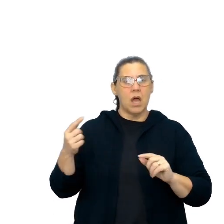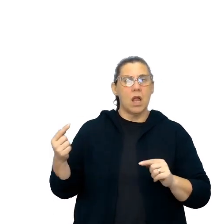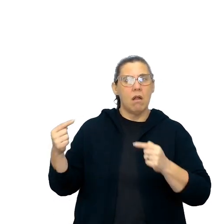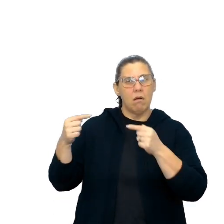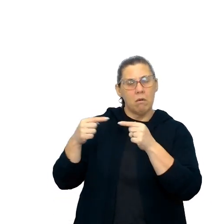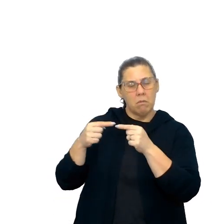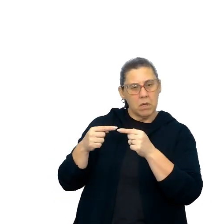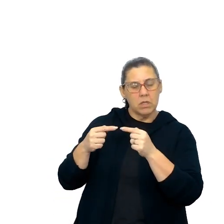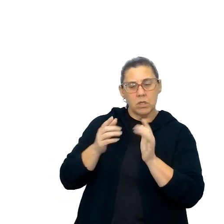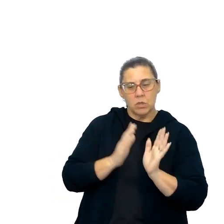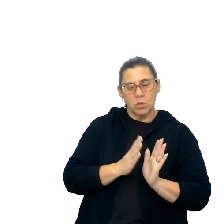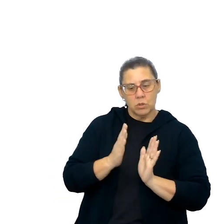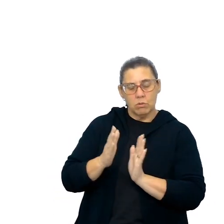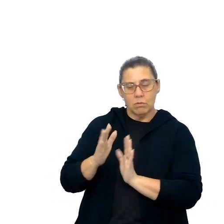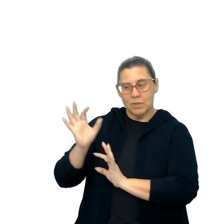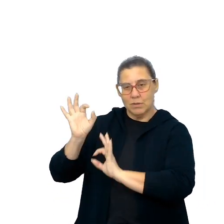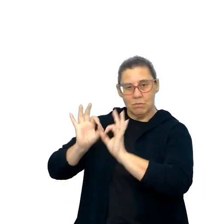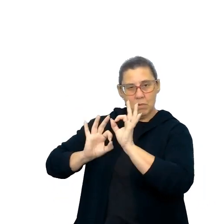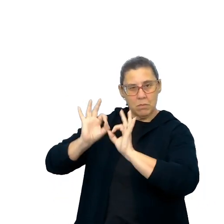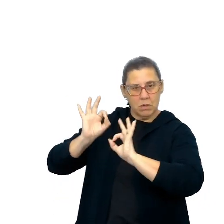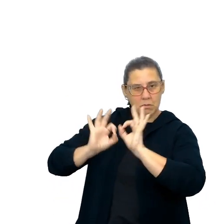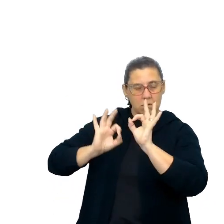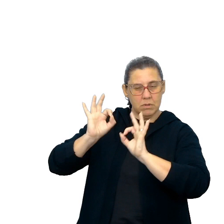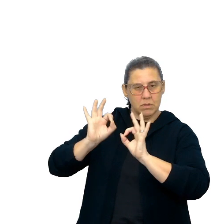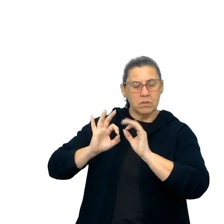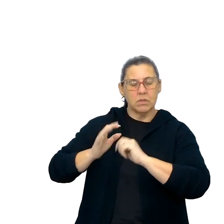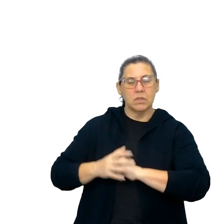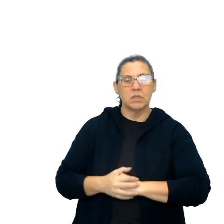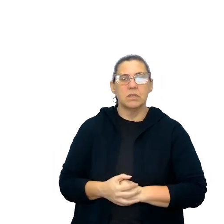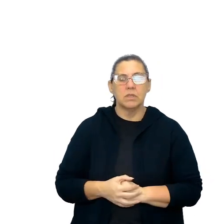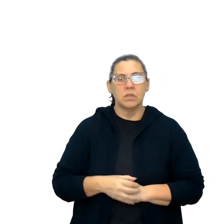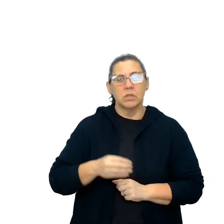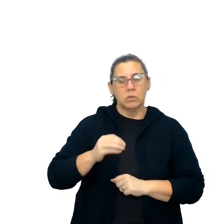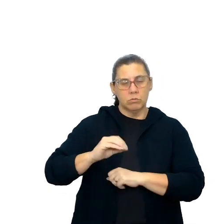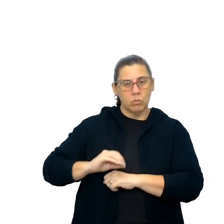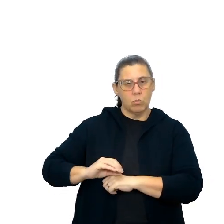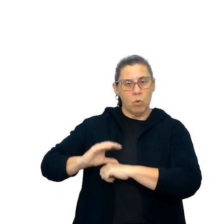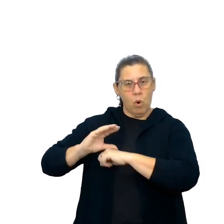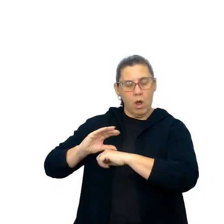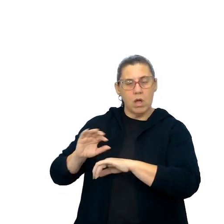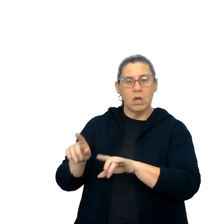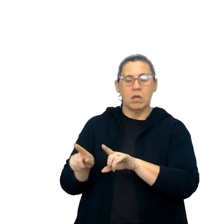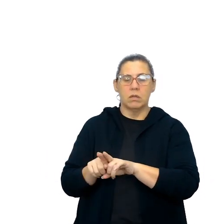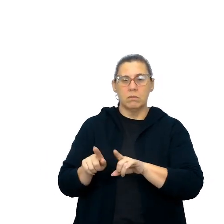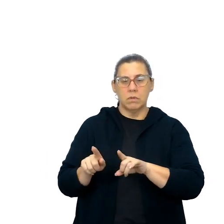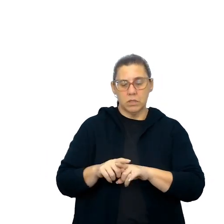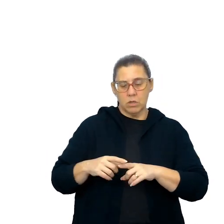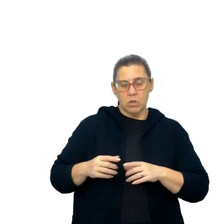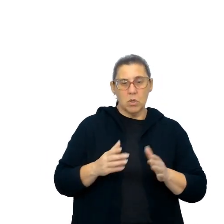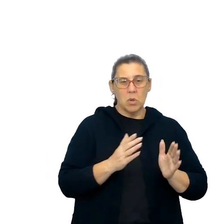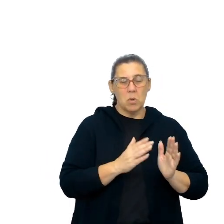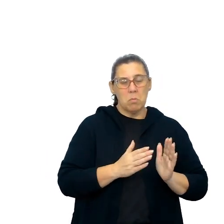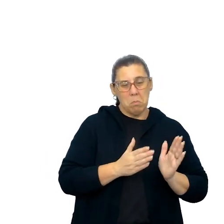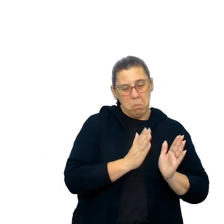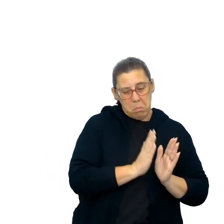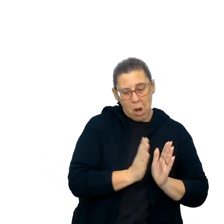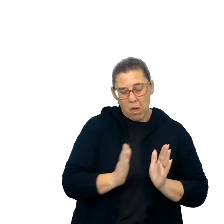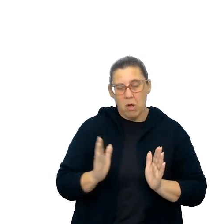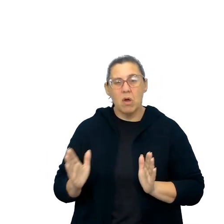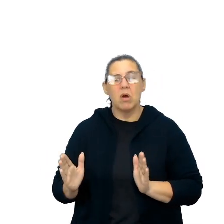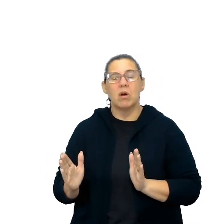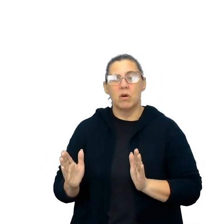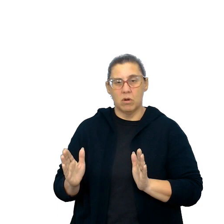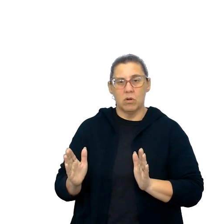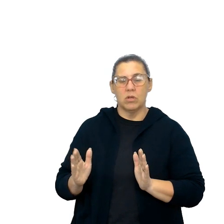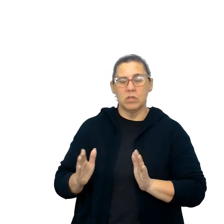Relacionado aos processos de construção, né, do conhecimento, de processos de